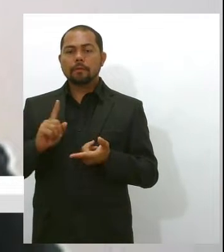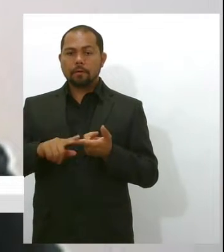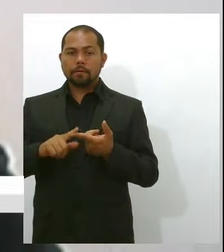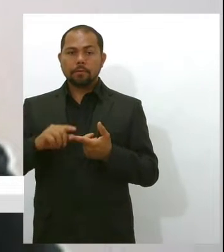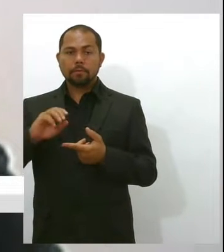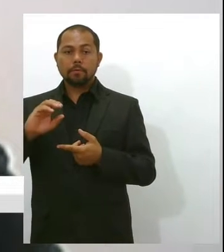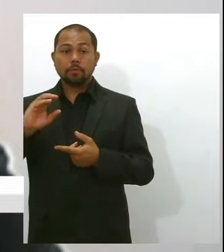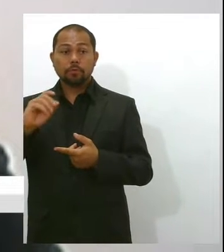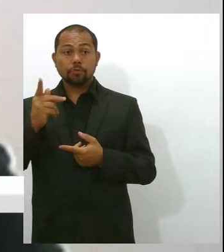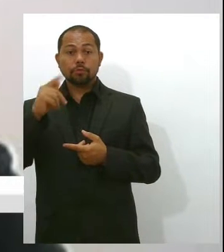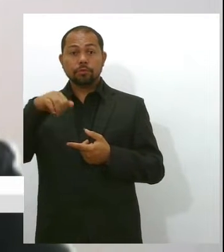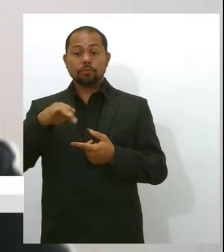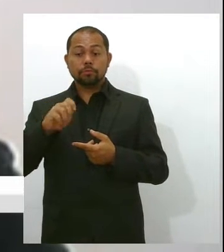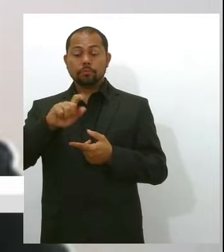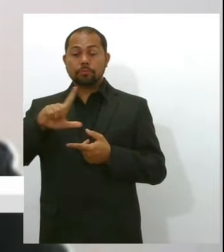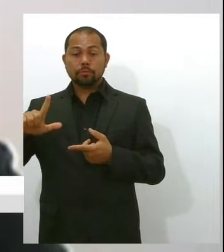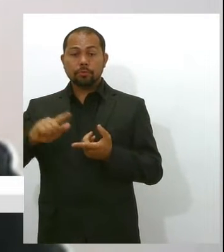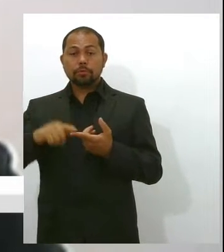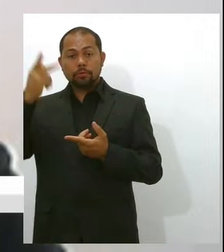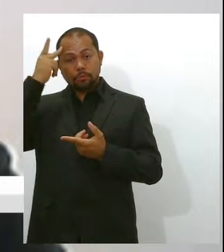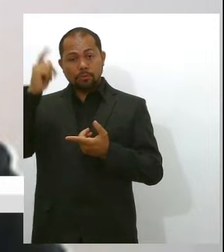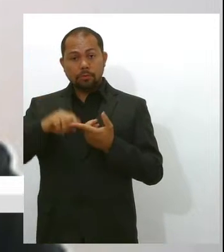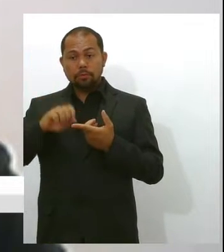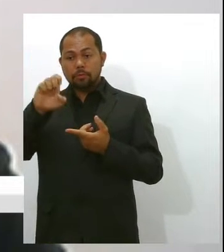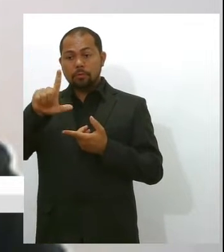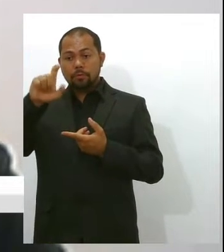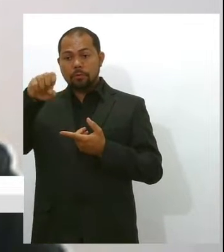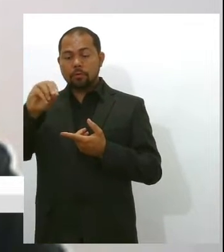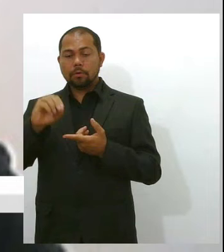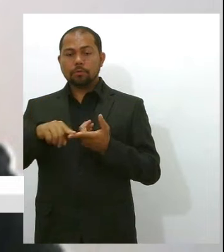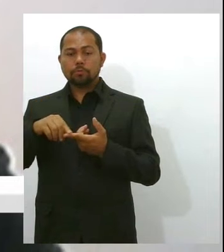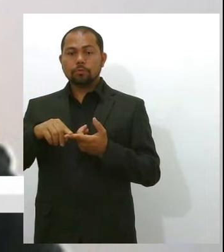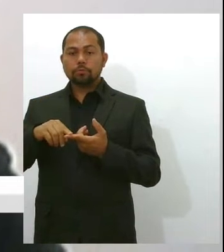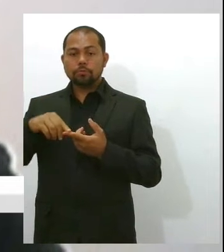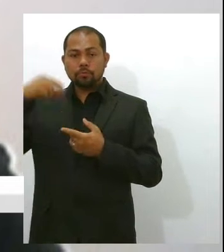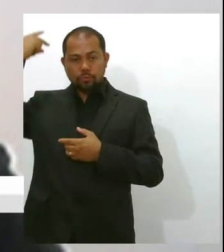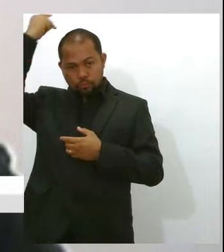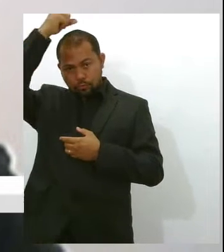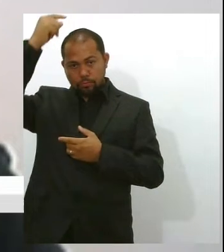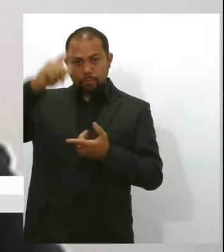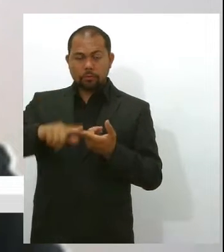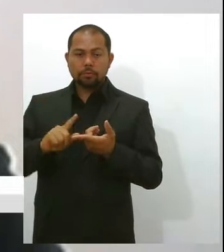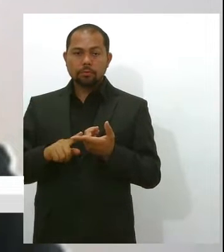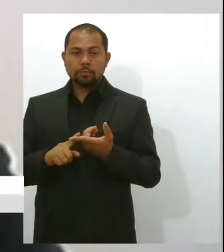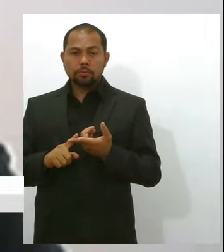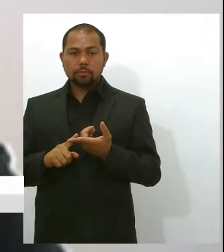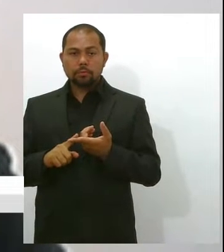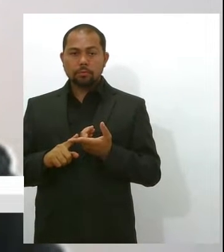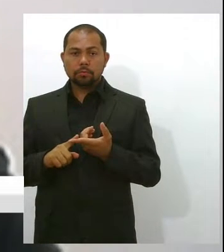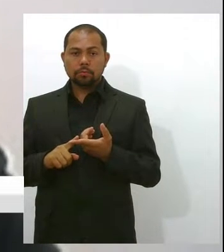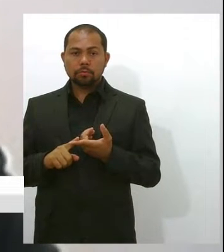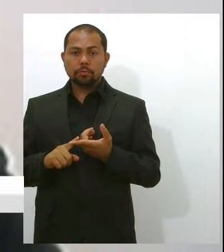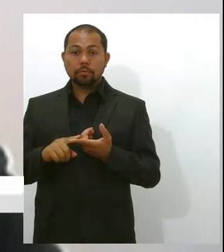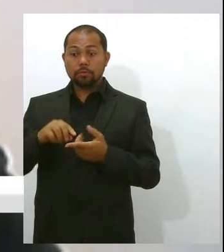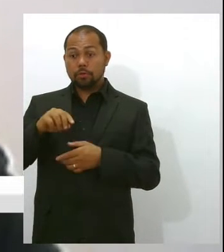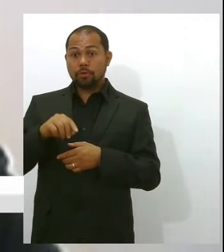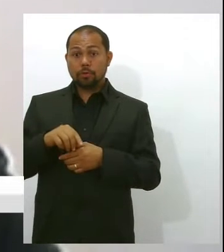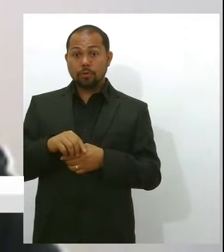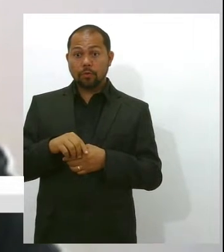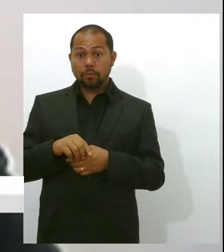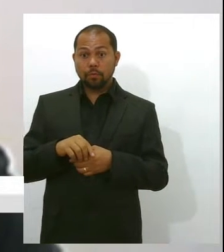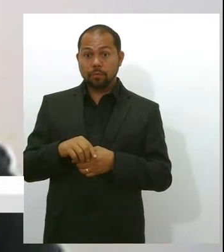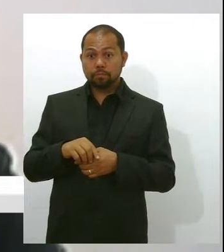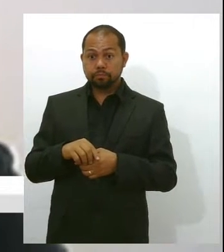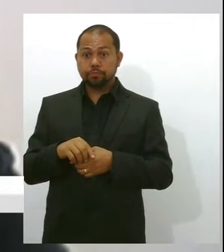do Espírito Santo. Sandro Giuliati, do Moqueca de Rato, uma banda lá do Espírito Santo. Tiago Reis, daqui de